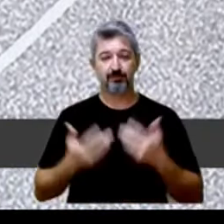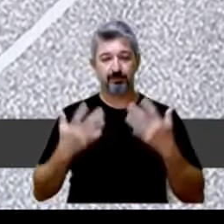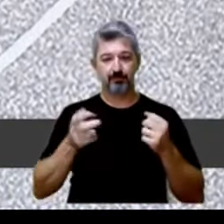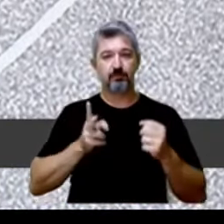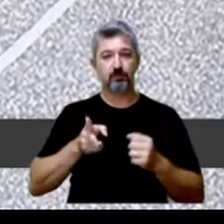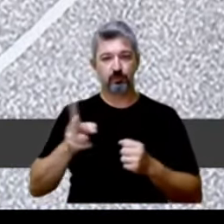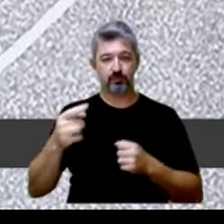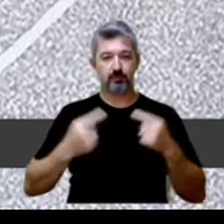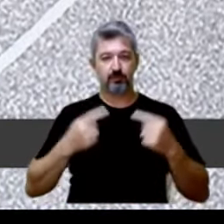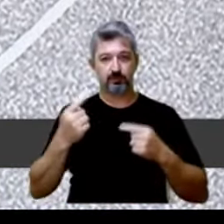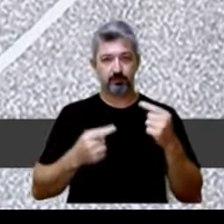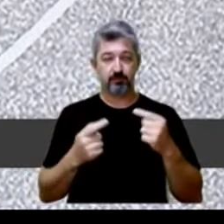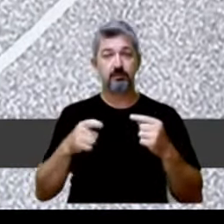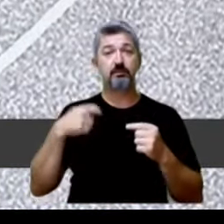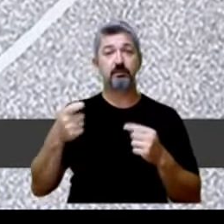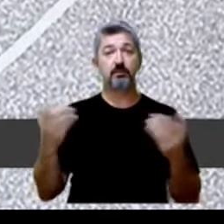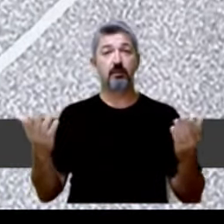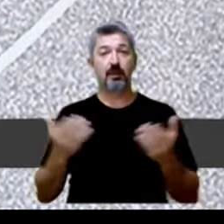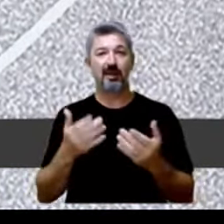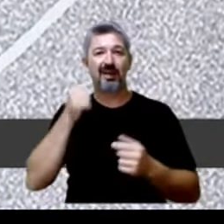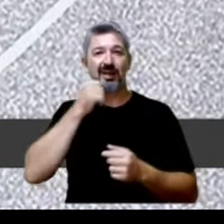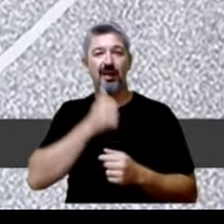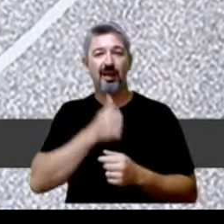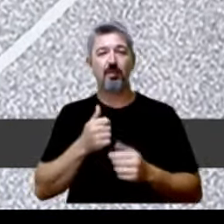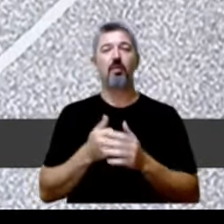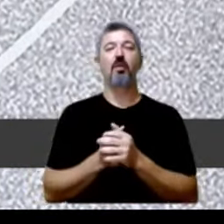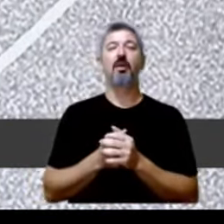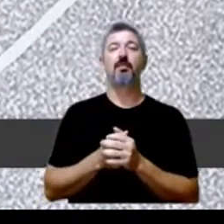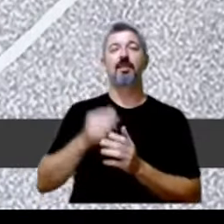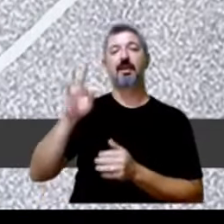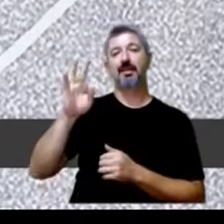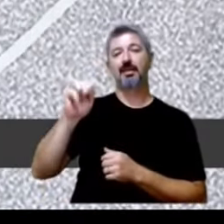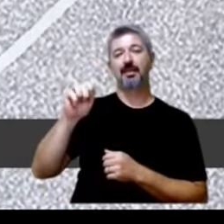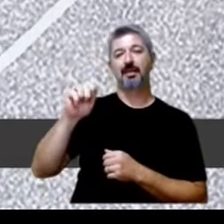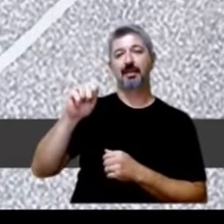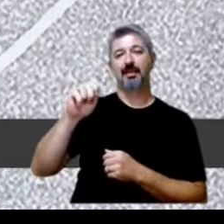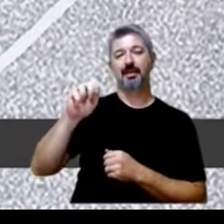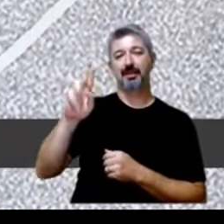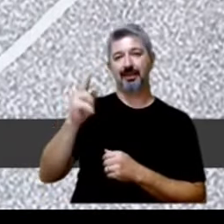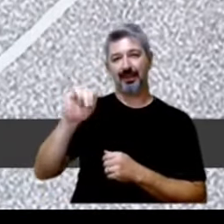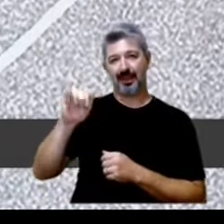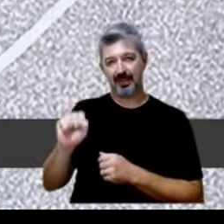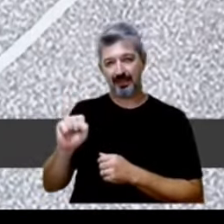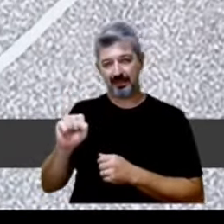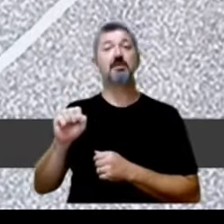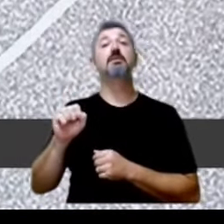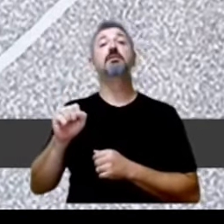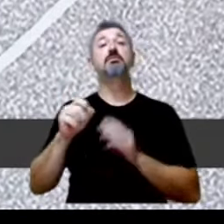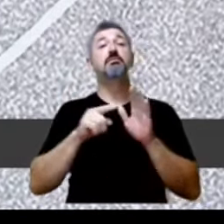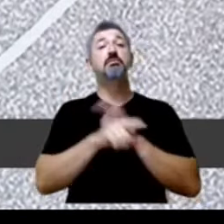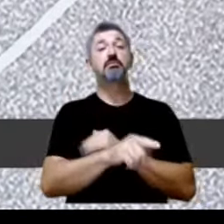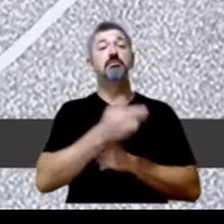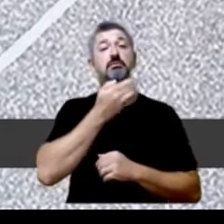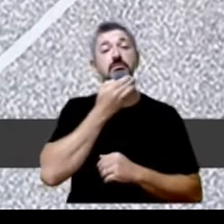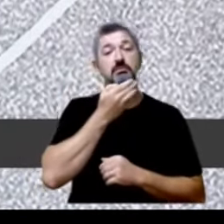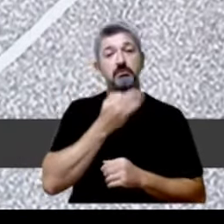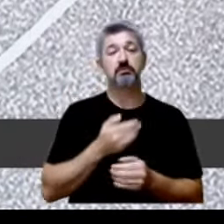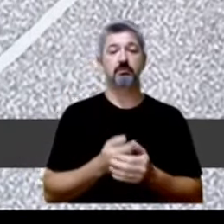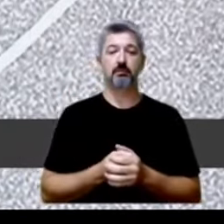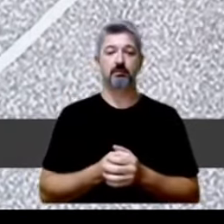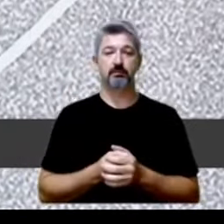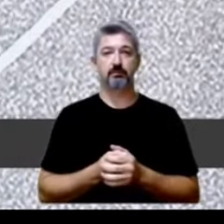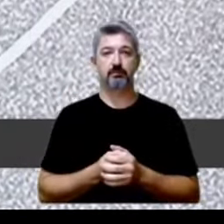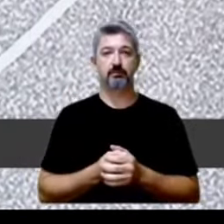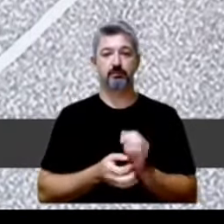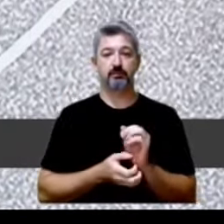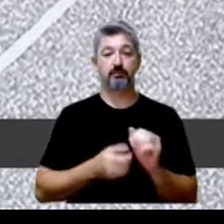pergunta agora é Mandou a bem. colunista do UOL, Thaís Bilen, e que Eu também achei que ele pergunta mandou bem ao nessa. Eu só candidato dá o crédito para as Pablo pessoas, é Marçal, verdade, velho. que É ainda verdade.